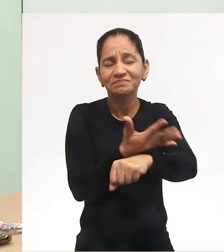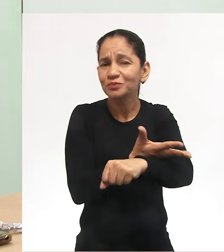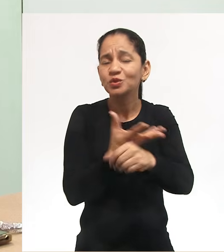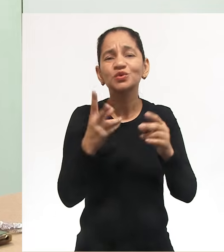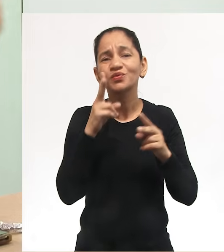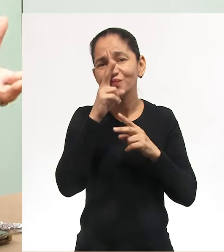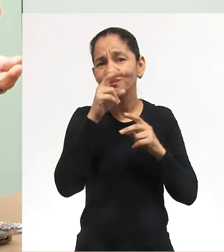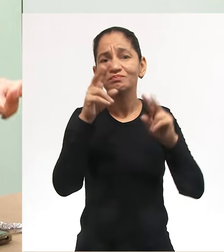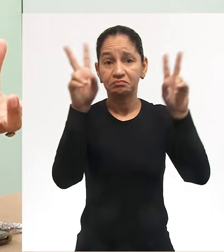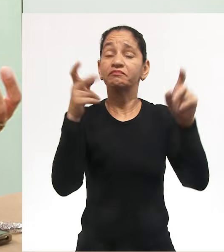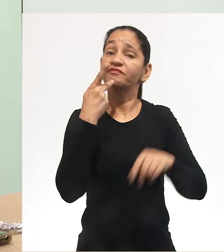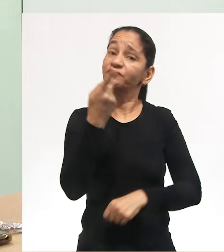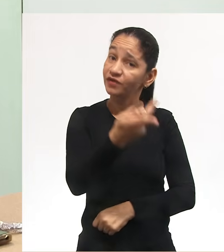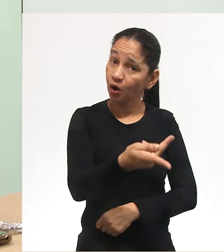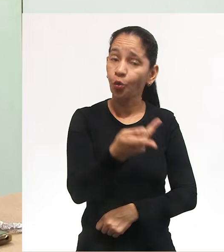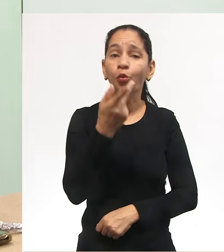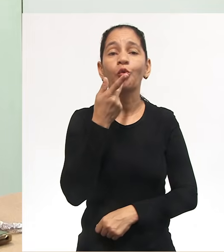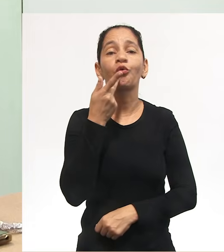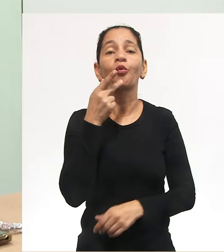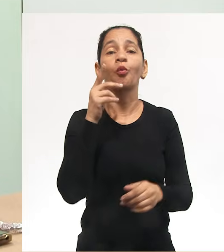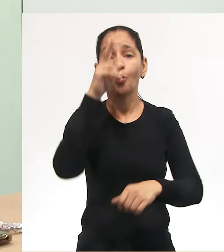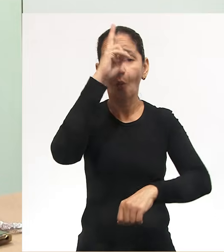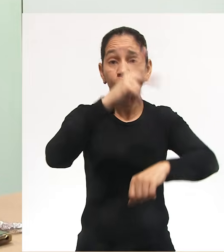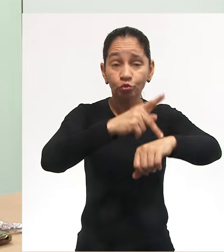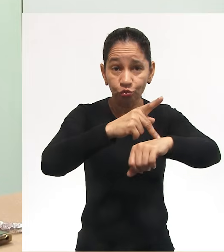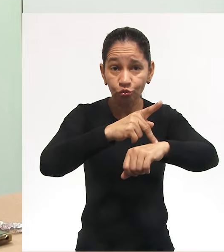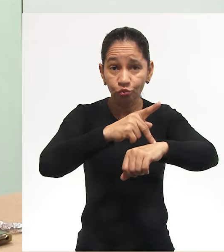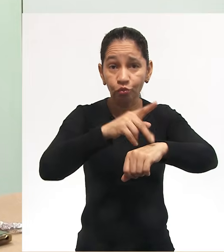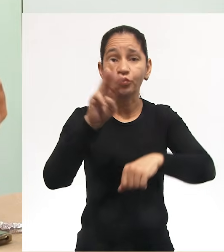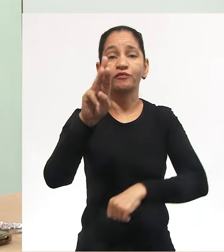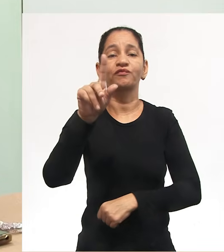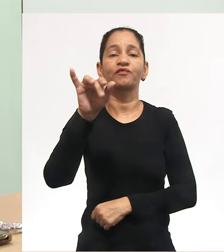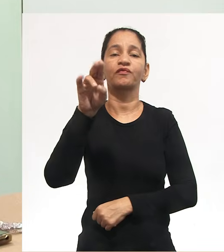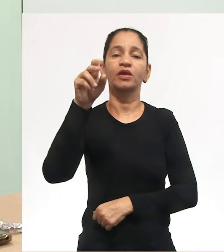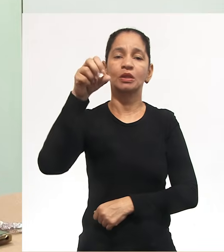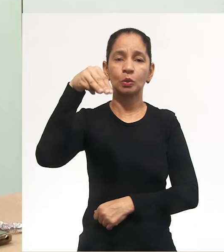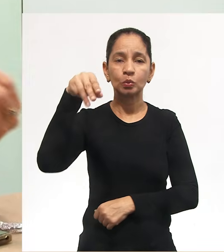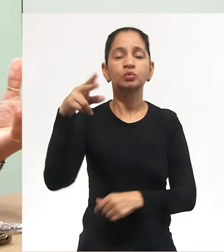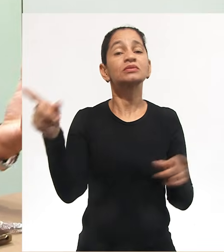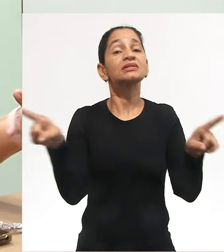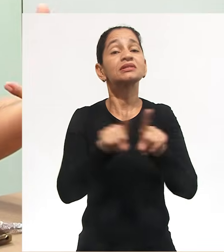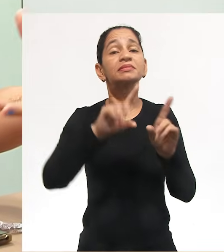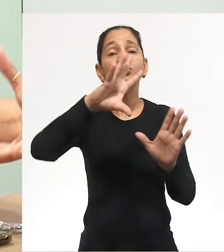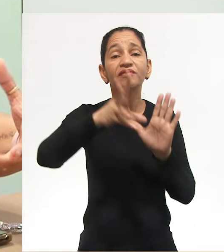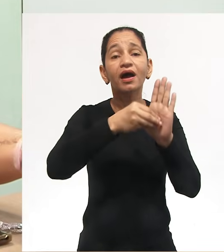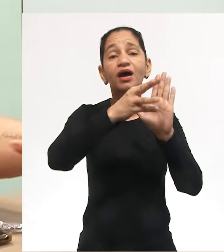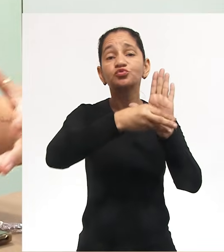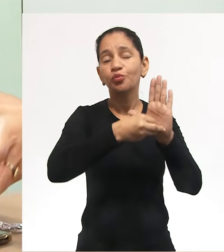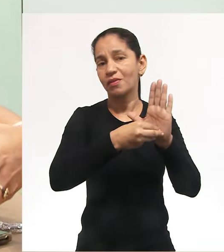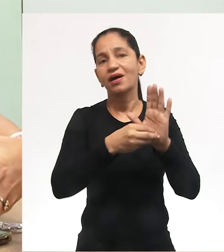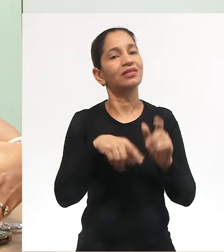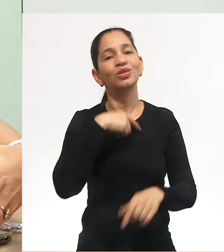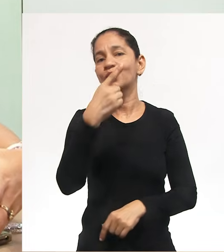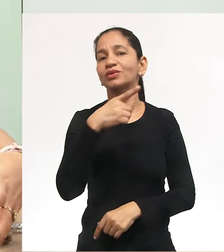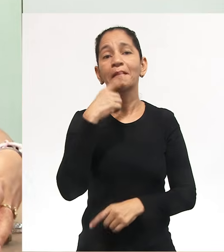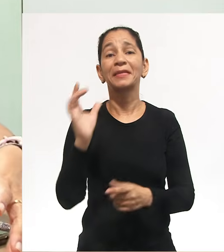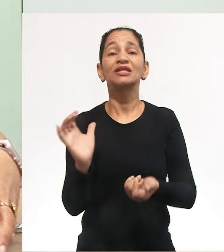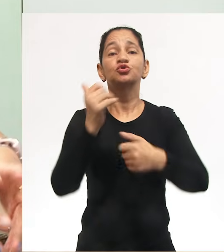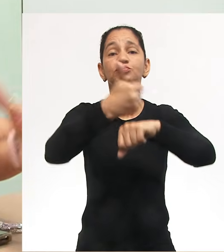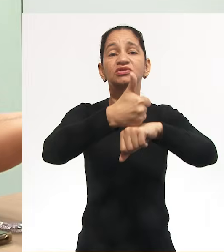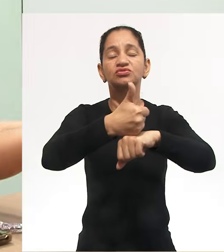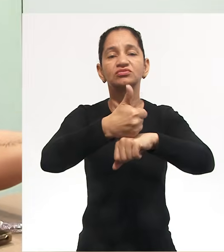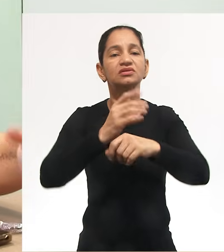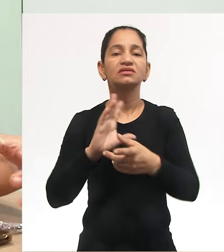pessoal, tão emotivo, como sim, você citou o Valon, que ia ser ia agregar, né? E não